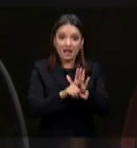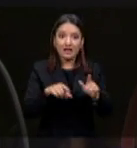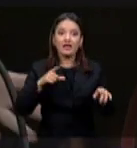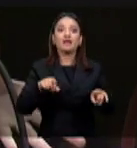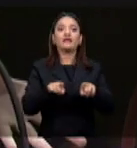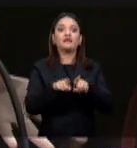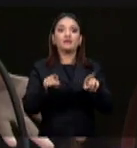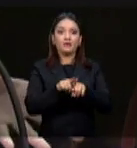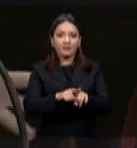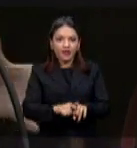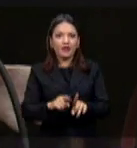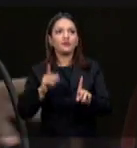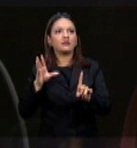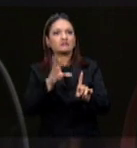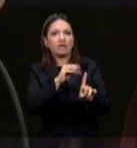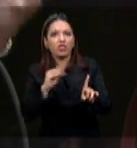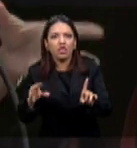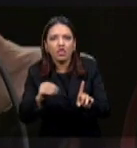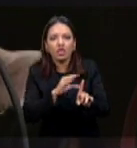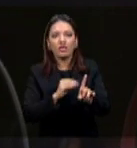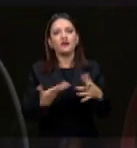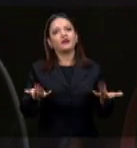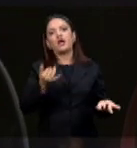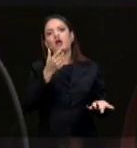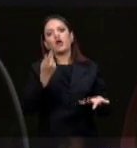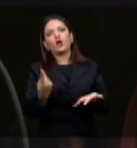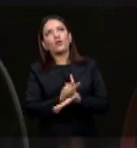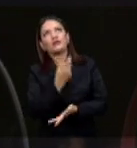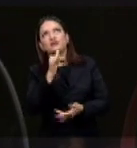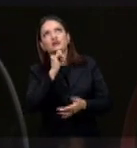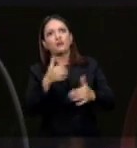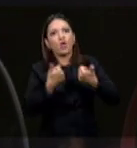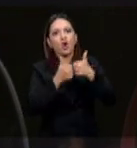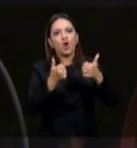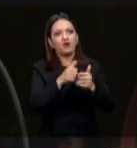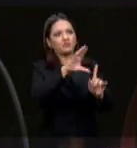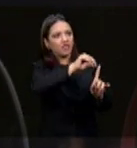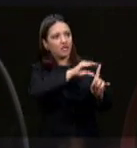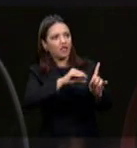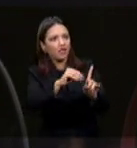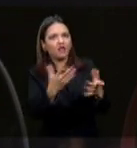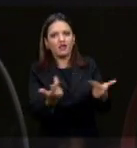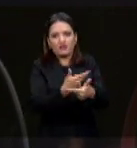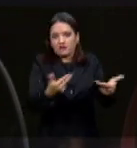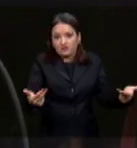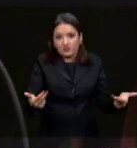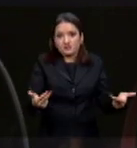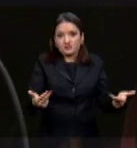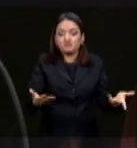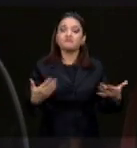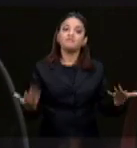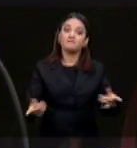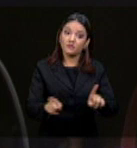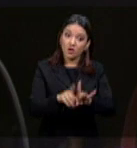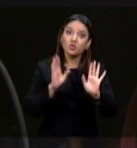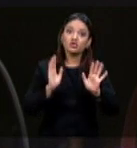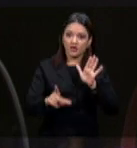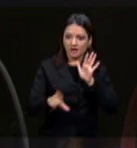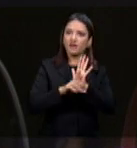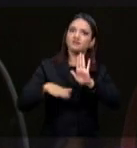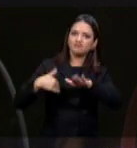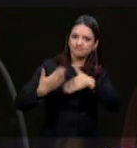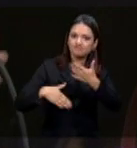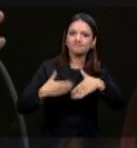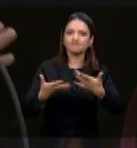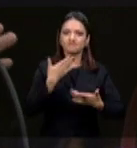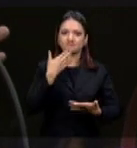esses absurdos que a gente vive no dia a dia, de abuso em transporte público e etc. Foi um grande avanço na lei.